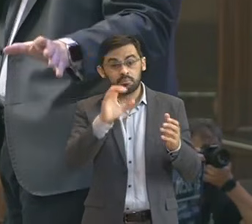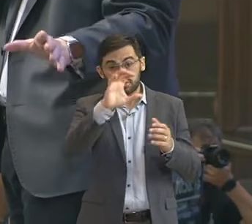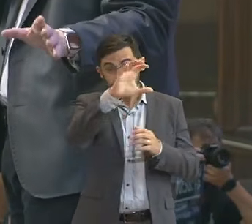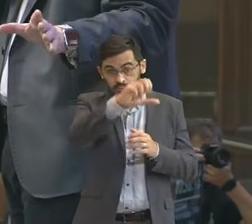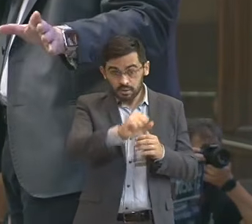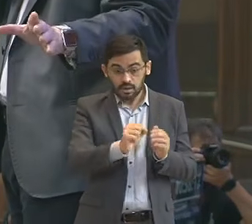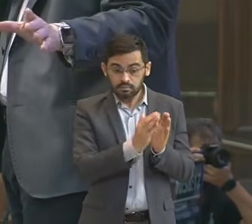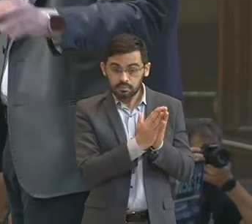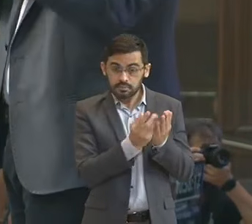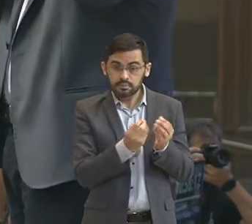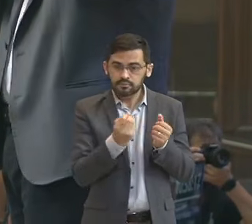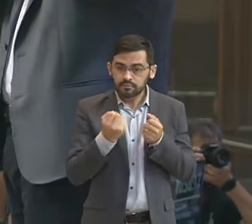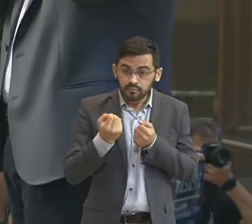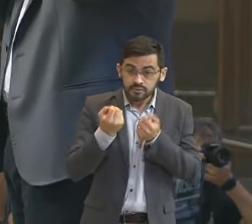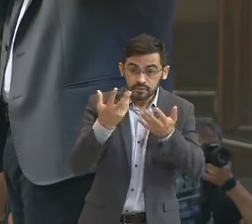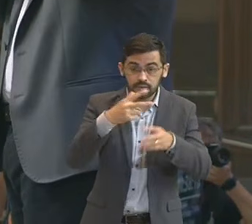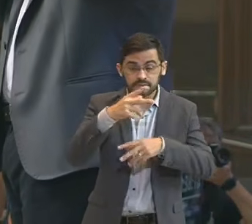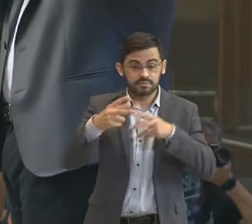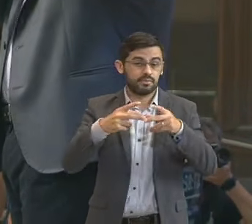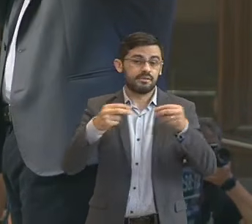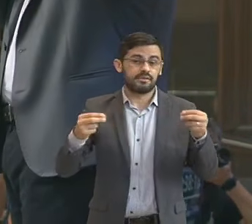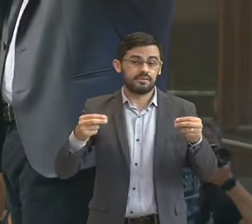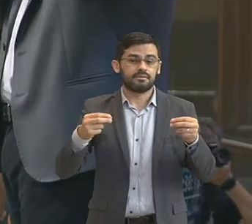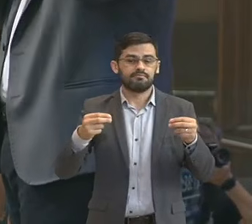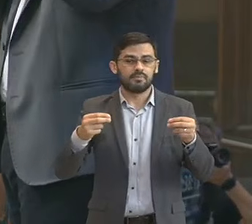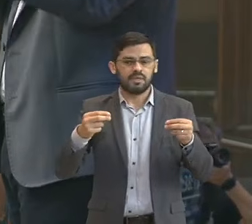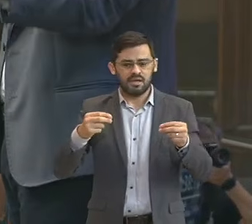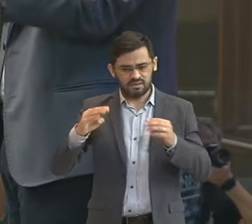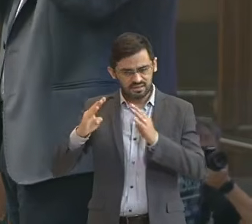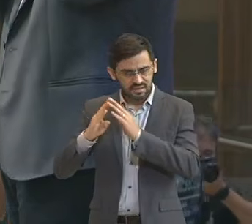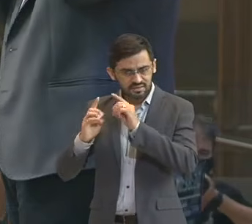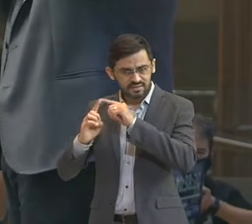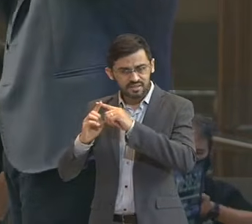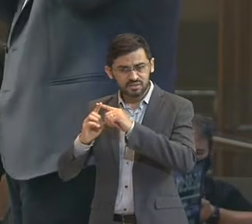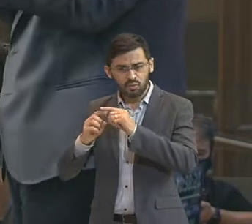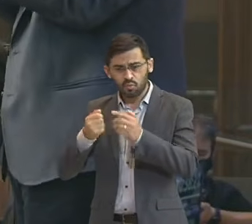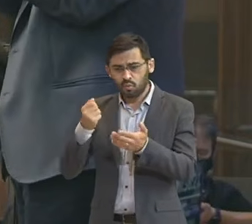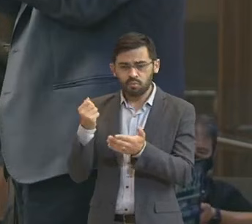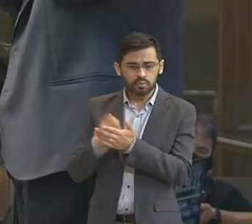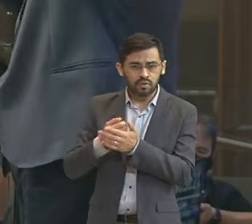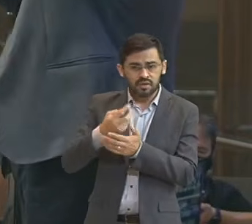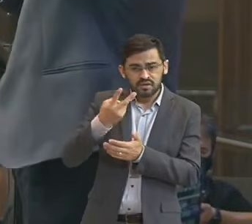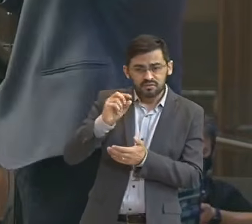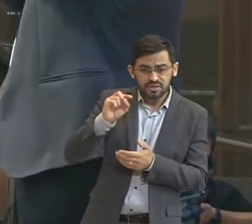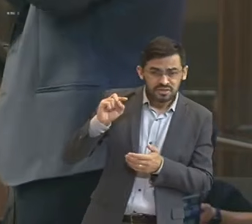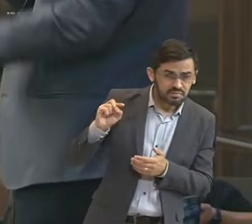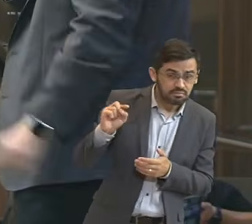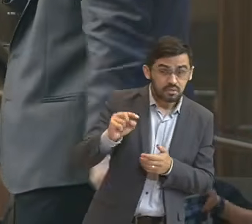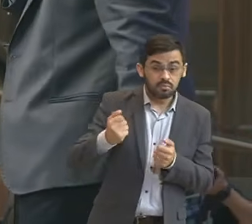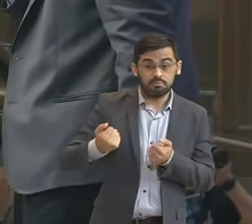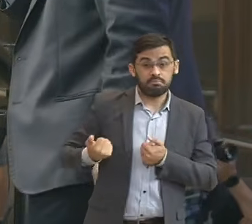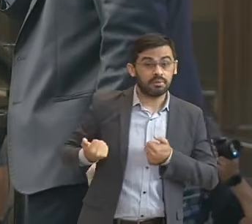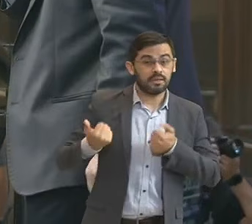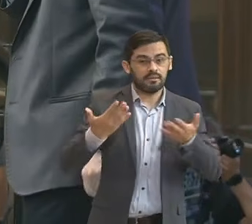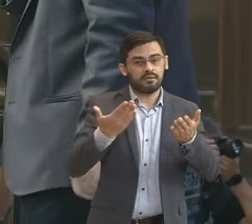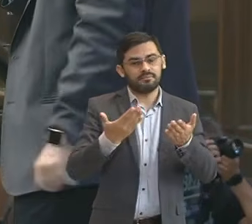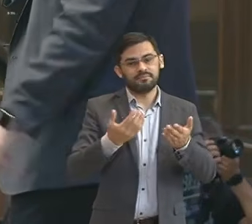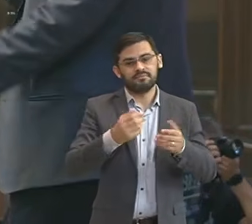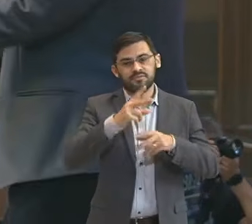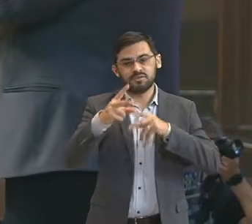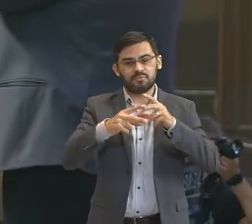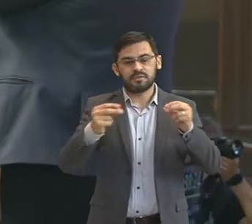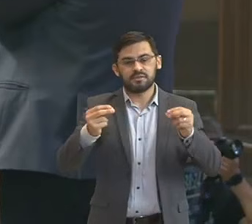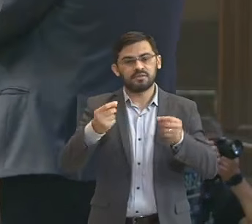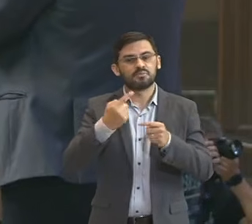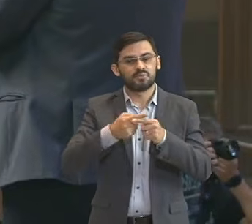uma de presente para mim. É presente. Essa igreja comprou esse ano 20 mil só para dar de presente para você. Porque